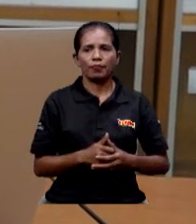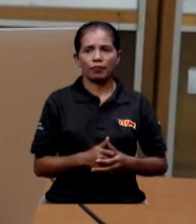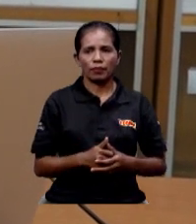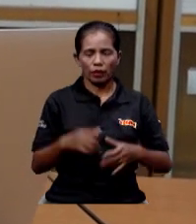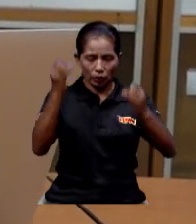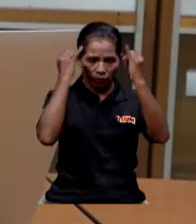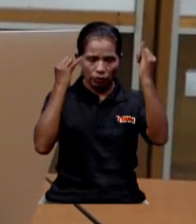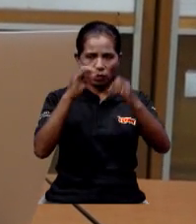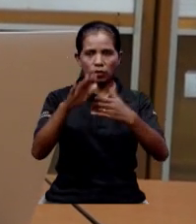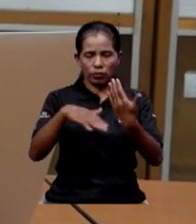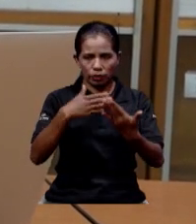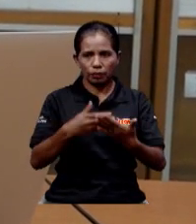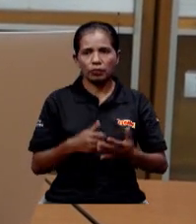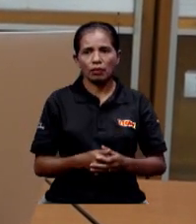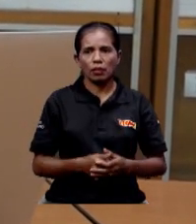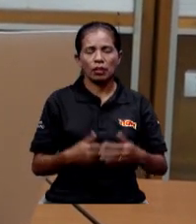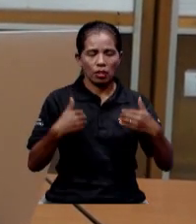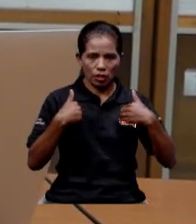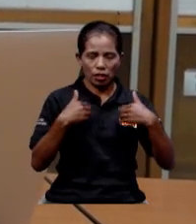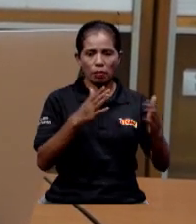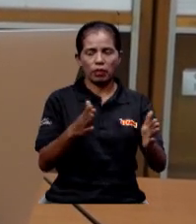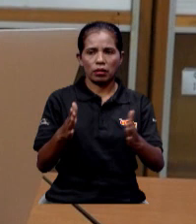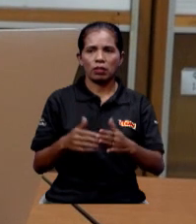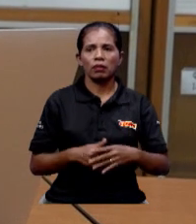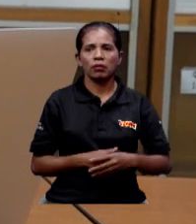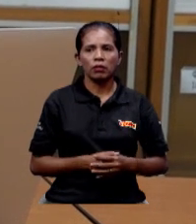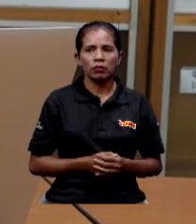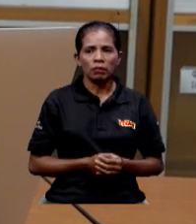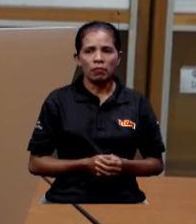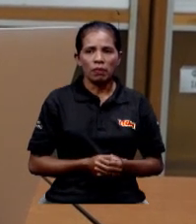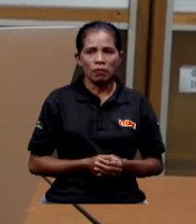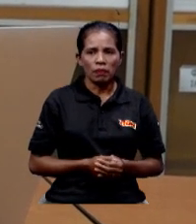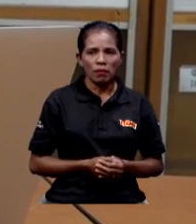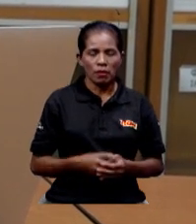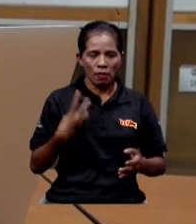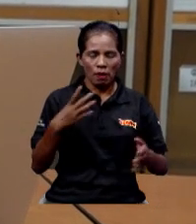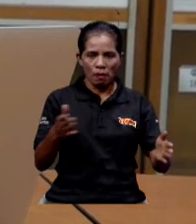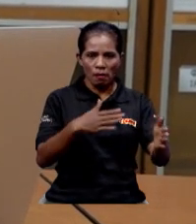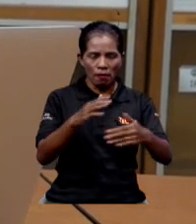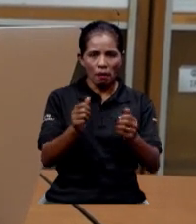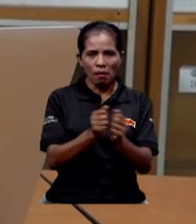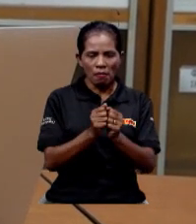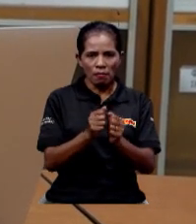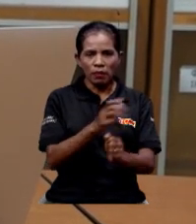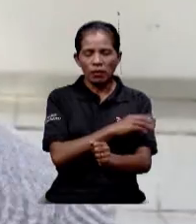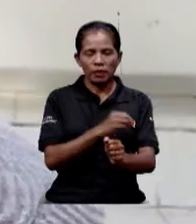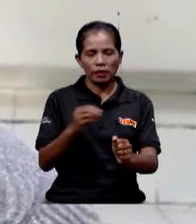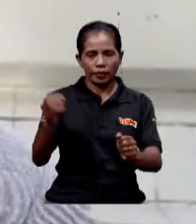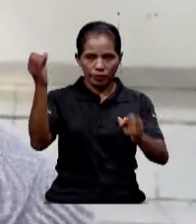informação serne. A vida nem se é o processo de averiguação. Se continua a liberar informações, será que